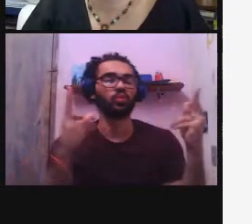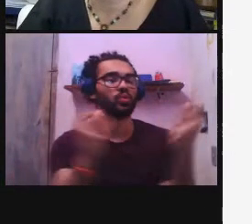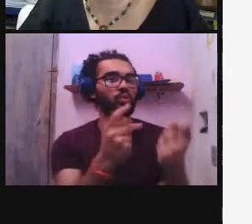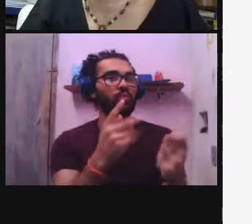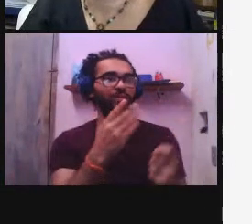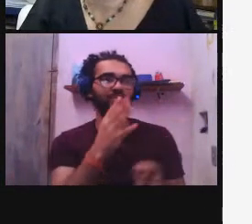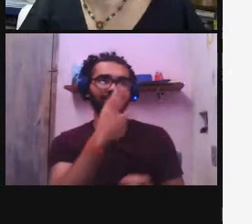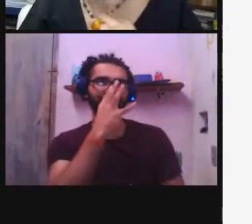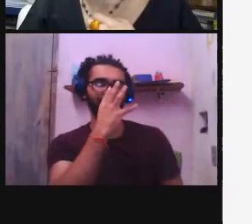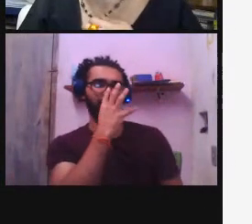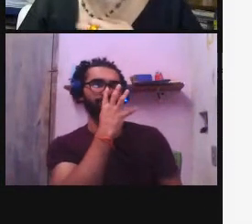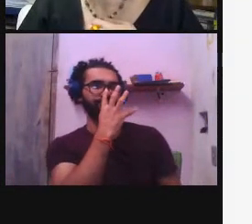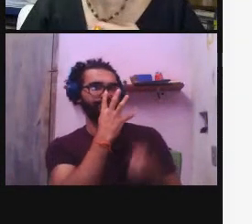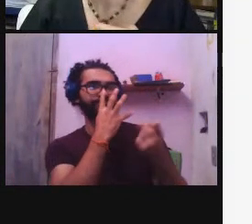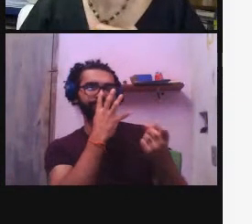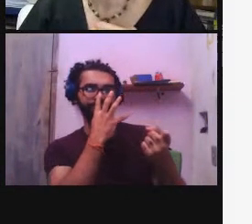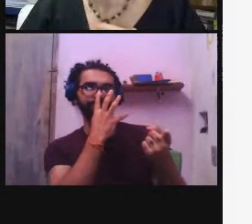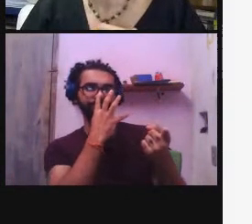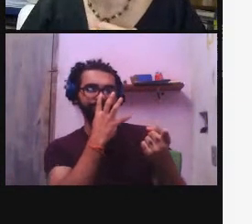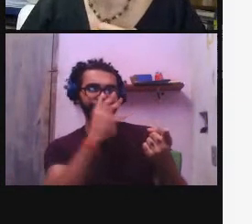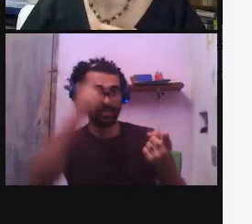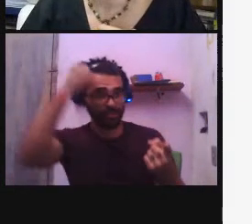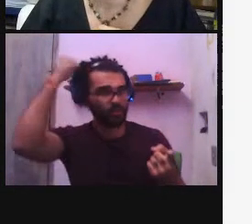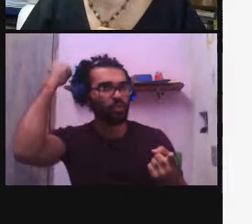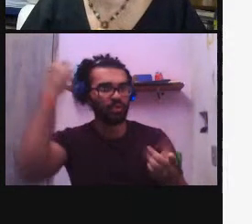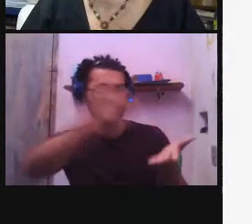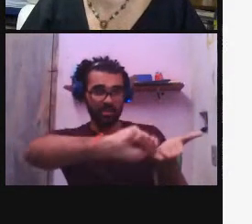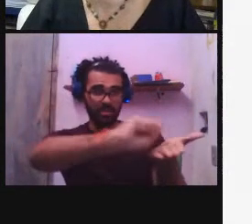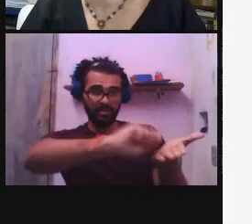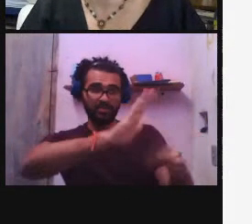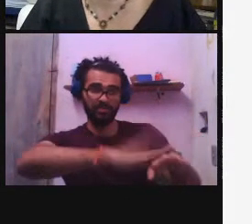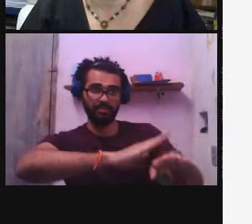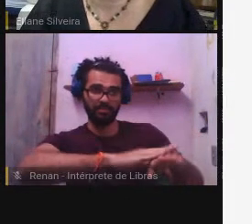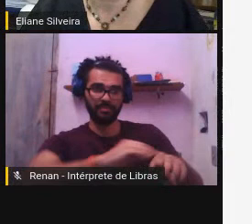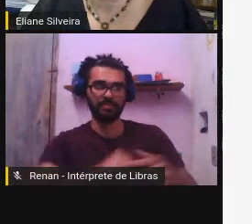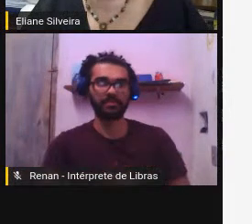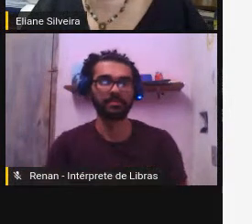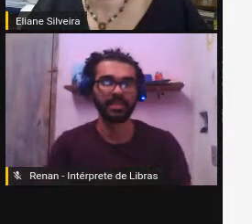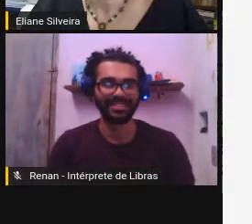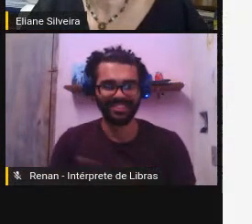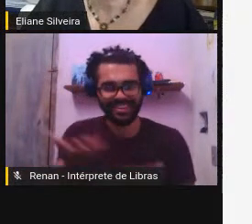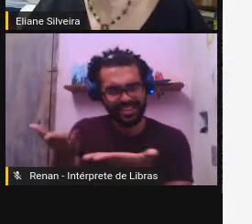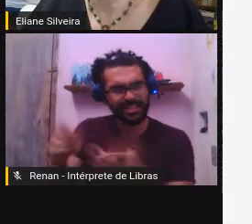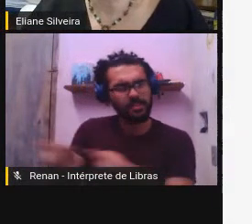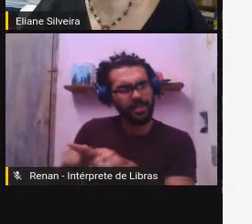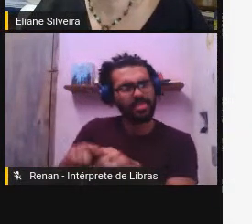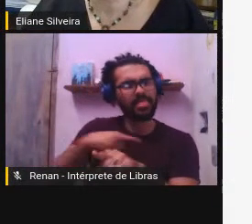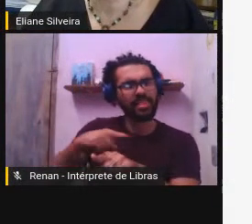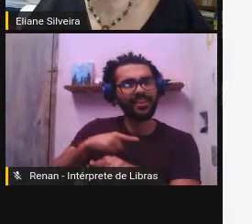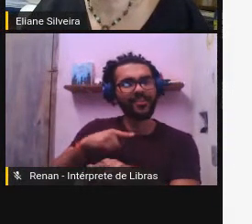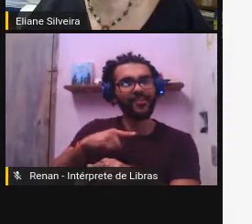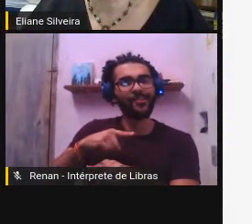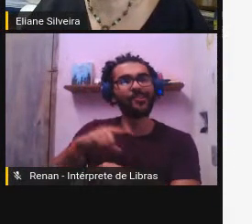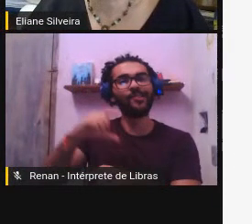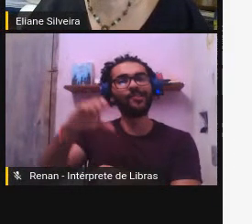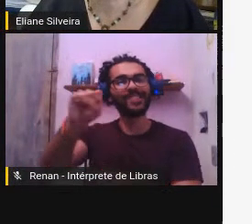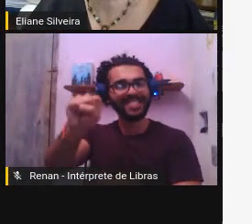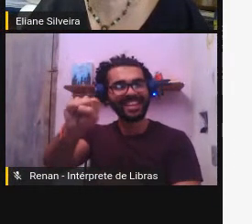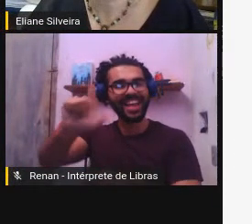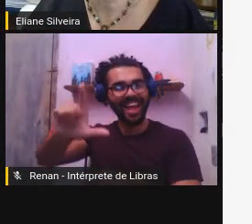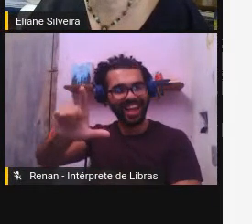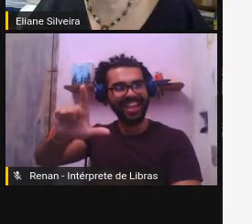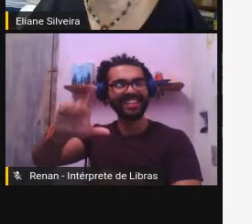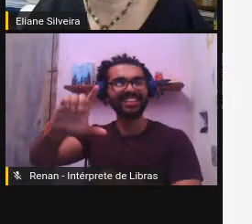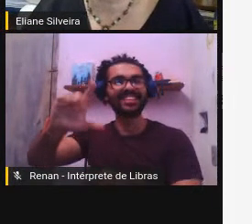sombra do CLG. Mas para além da sombra que o CLG tenha feito e certamente fez, o Memoir é preciso unir.